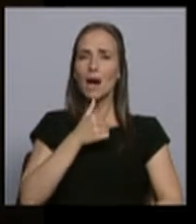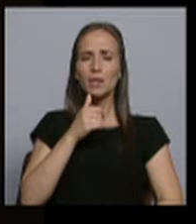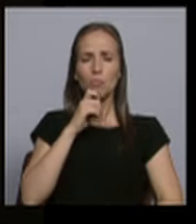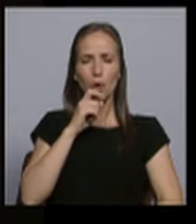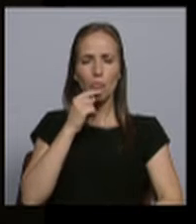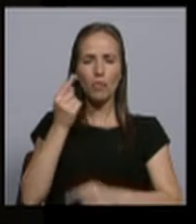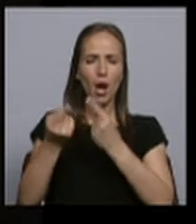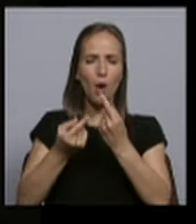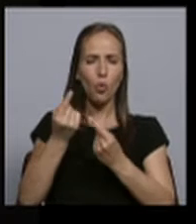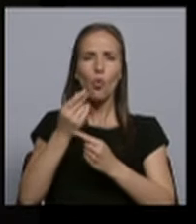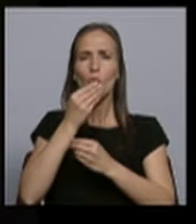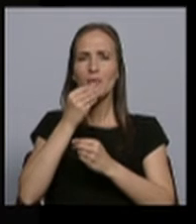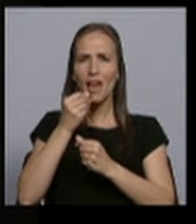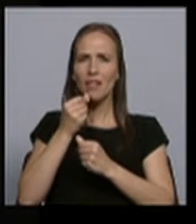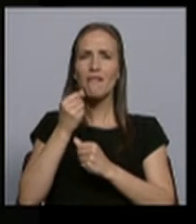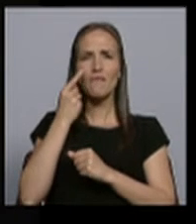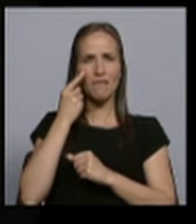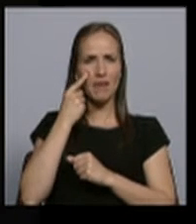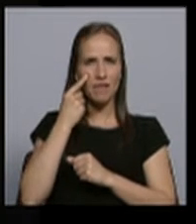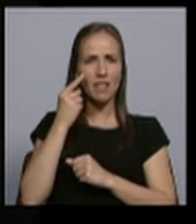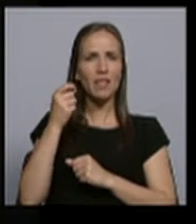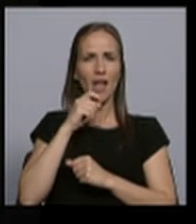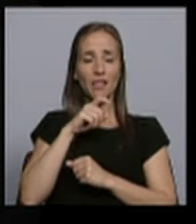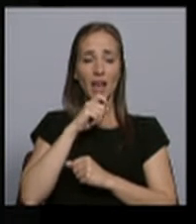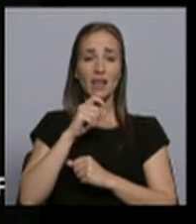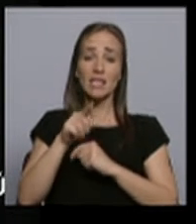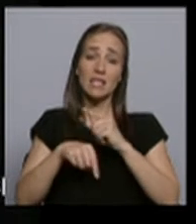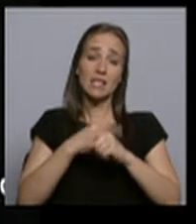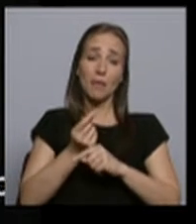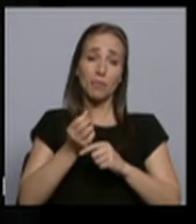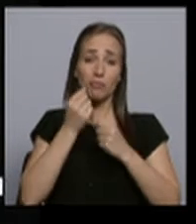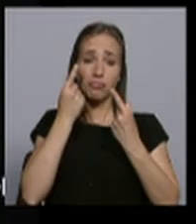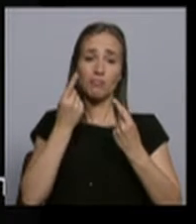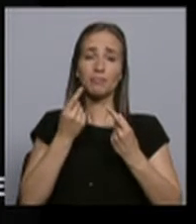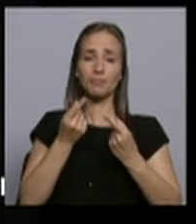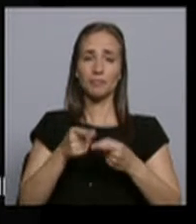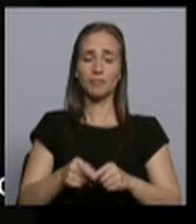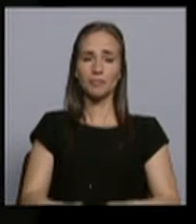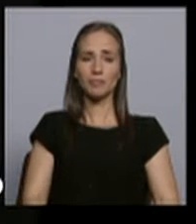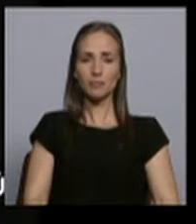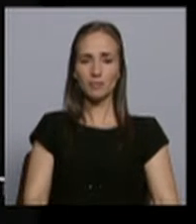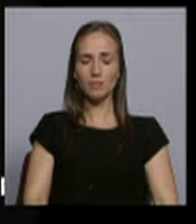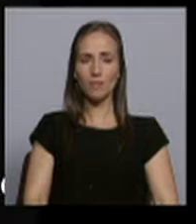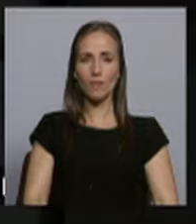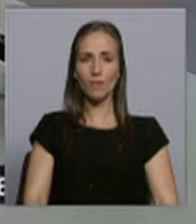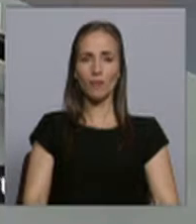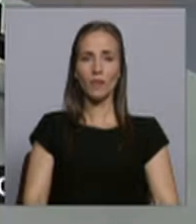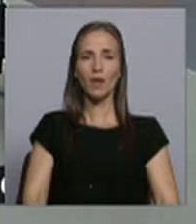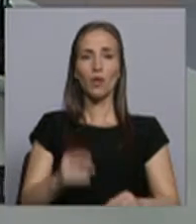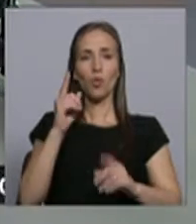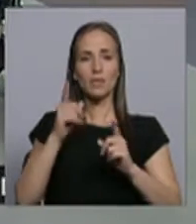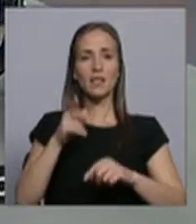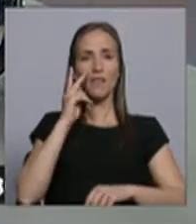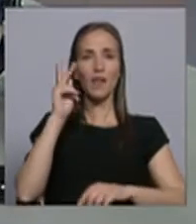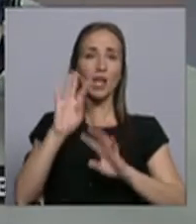suficiente para vida. Portanto, olha, vamos ter sempre estes estudos deliciosos. Enquanto não, vão começar viagens turísticas ao